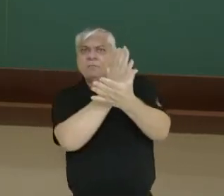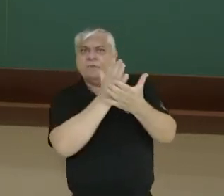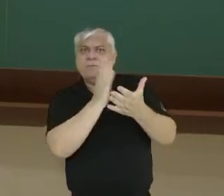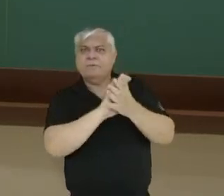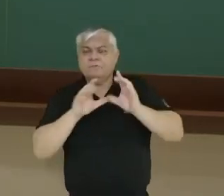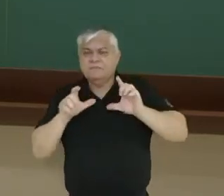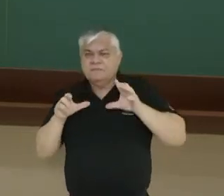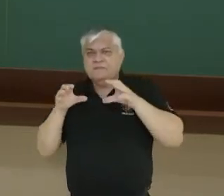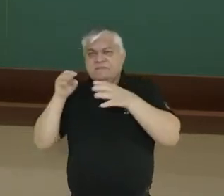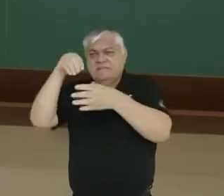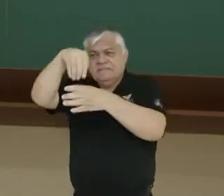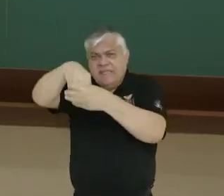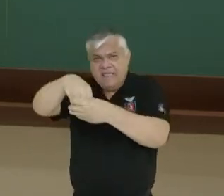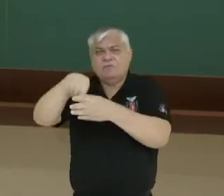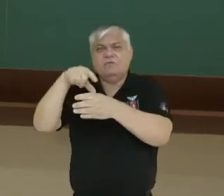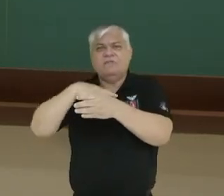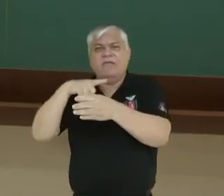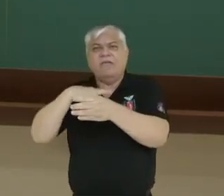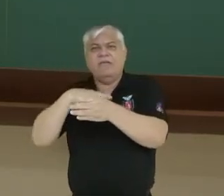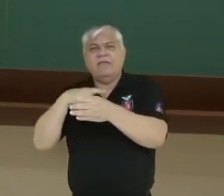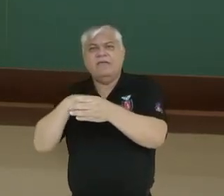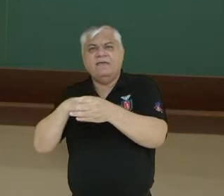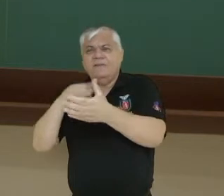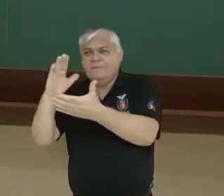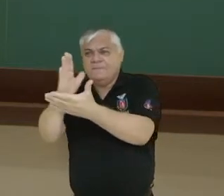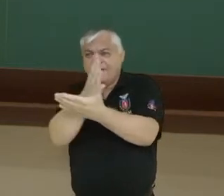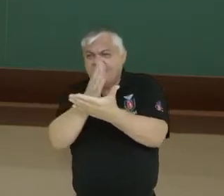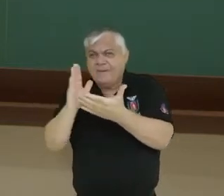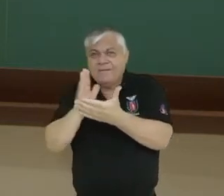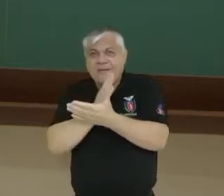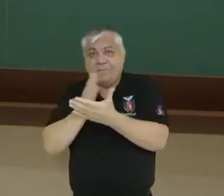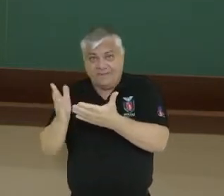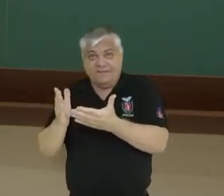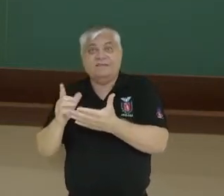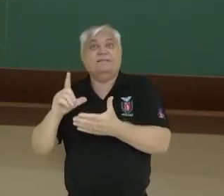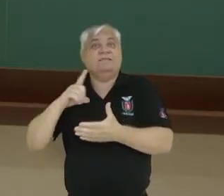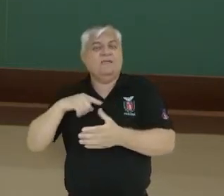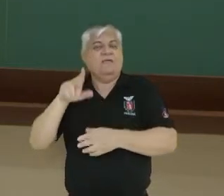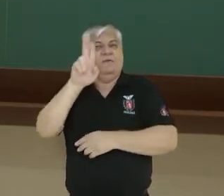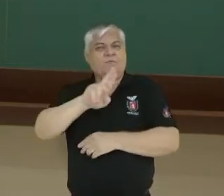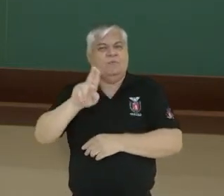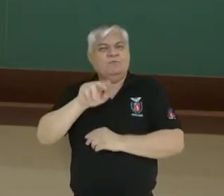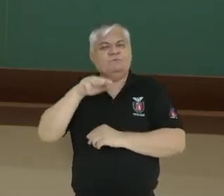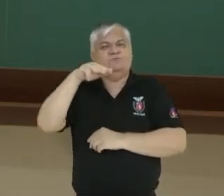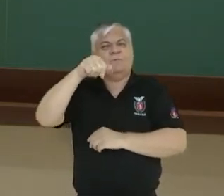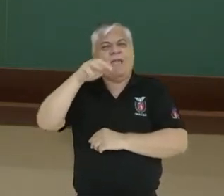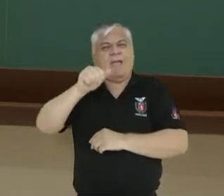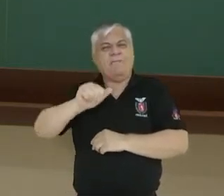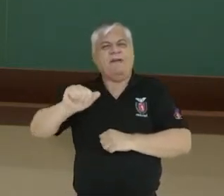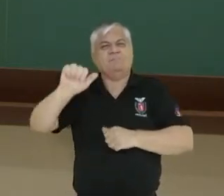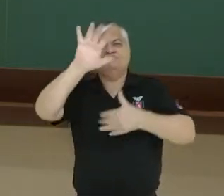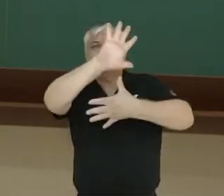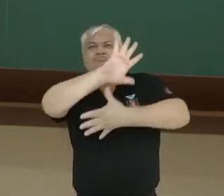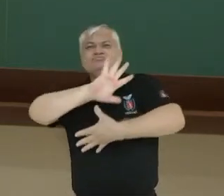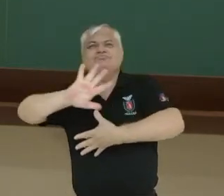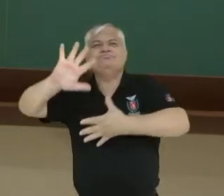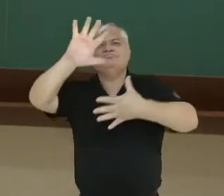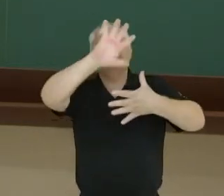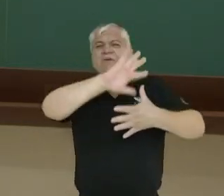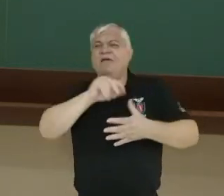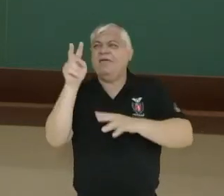ter subdivisões que nós vamos entender juntos a partir do uso dos mapas ali, conforme a gente vai desenvolvendo a